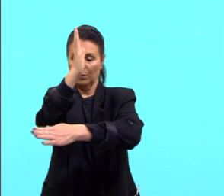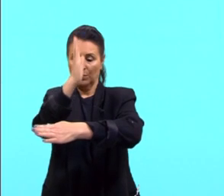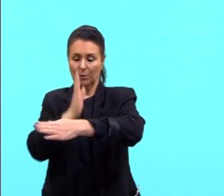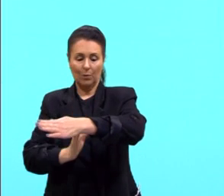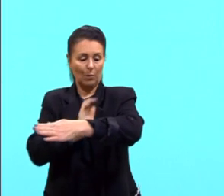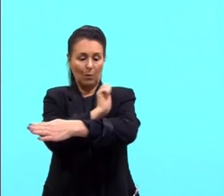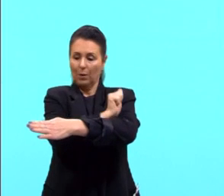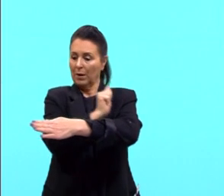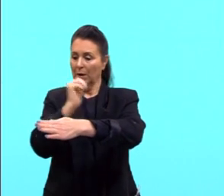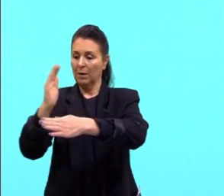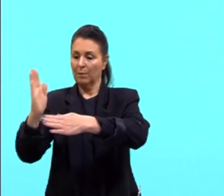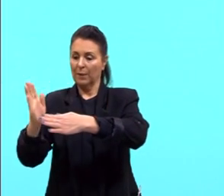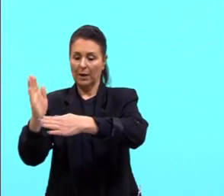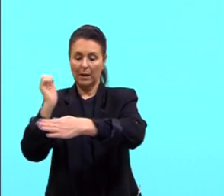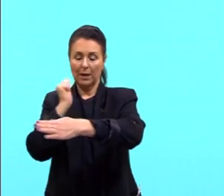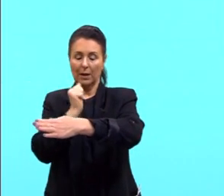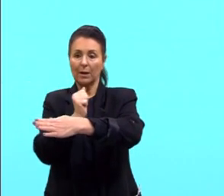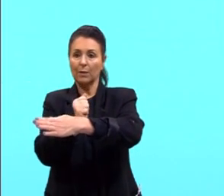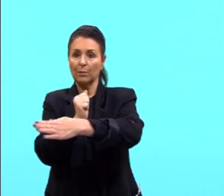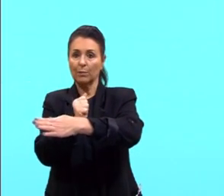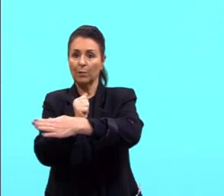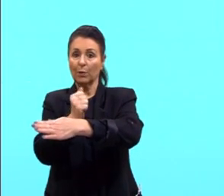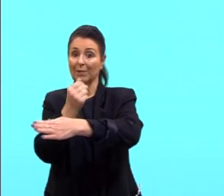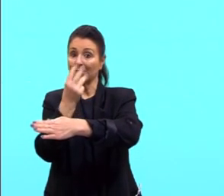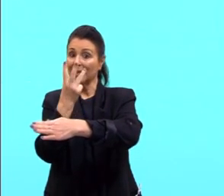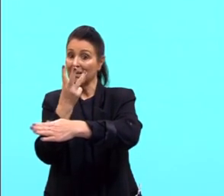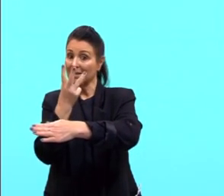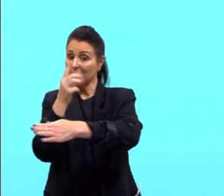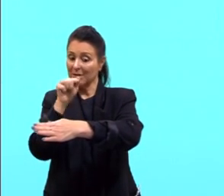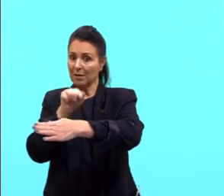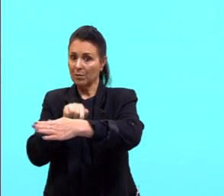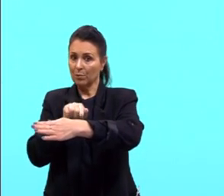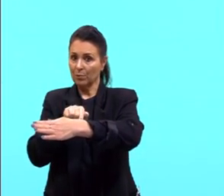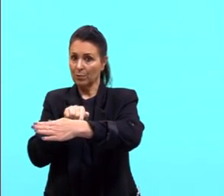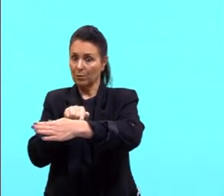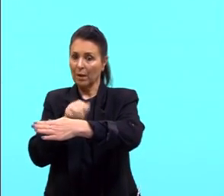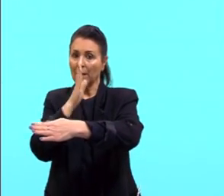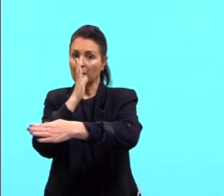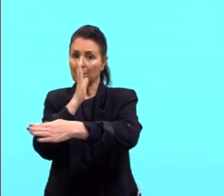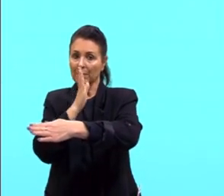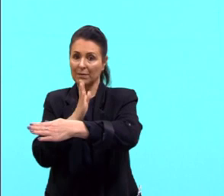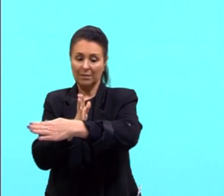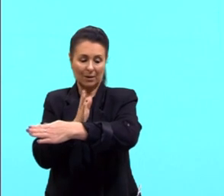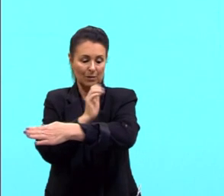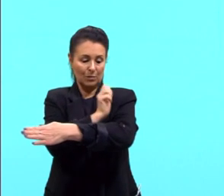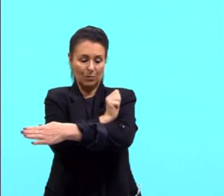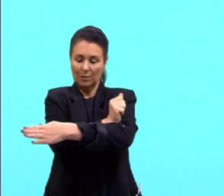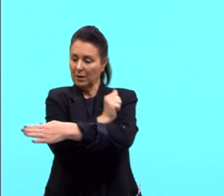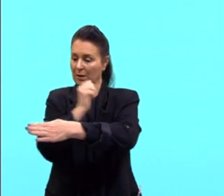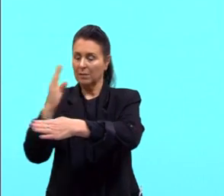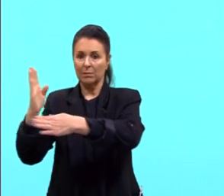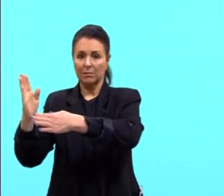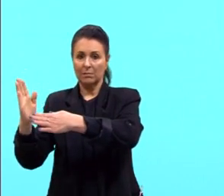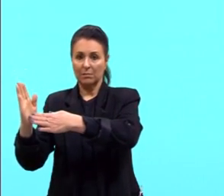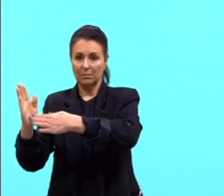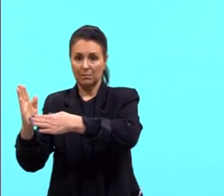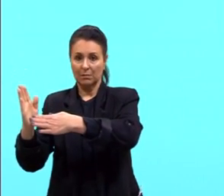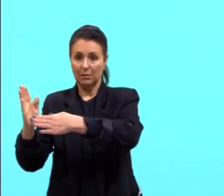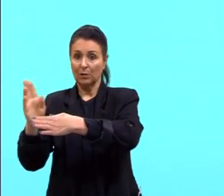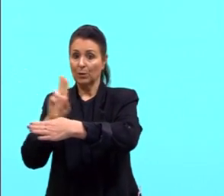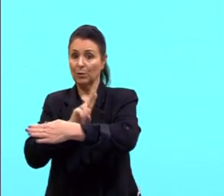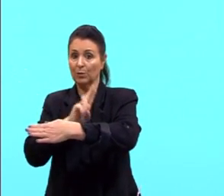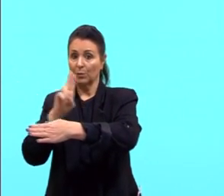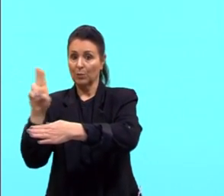segmento AB e marco o terceiro. Exatamente na metade deste segmento então nós